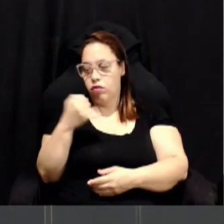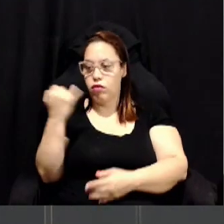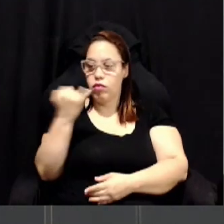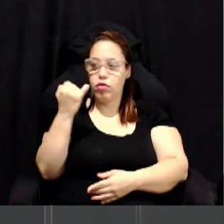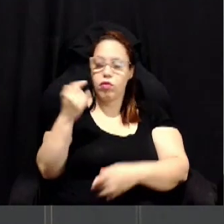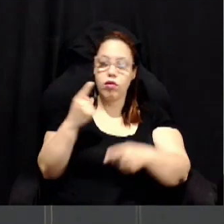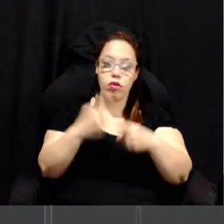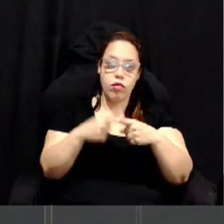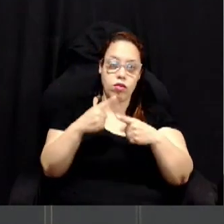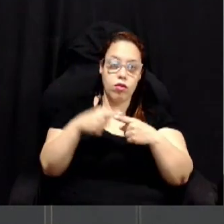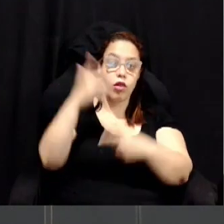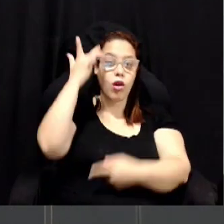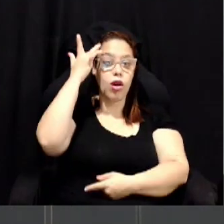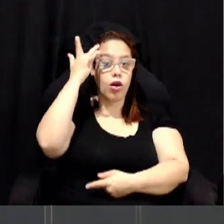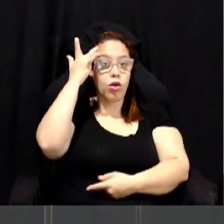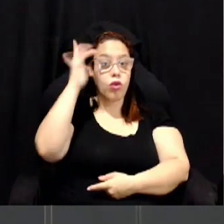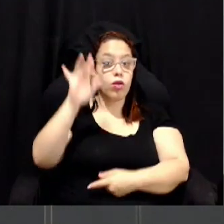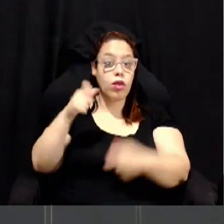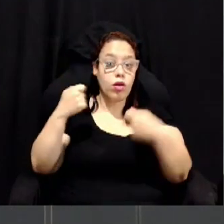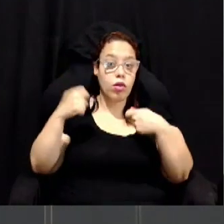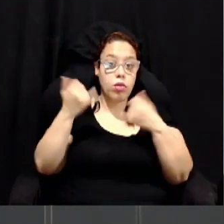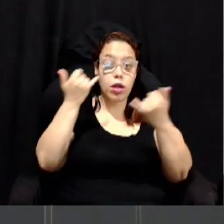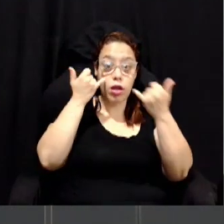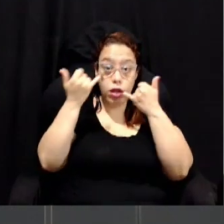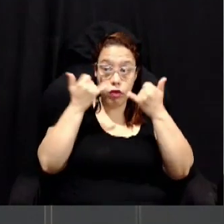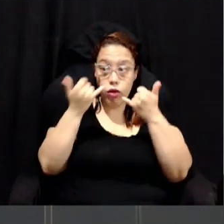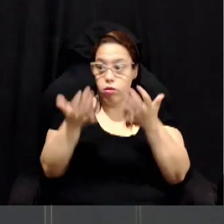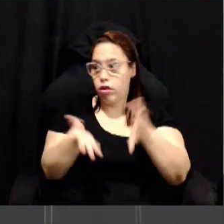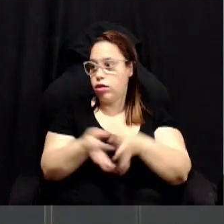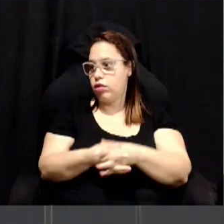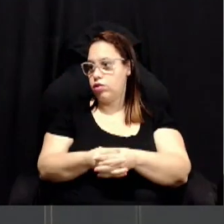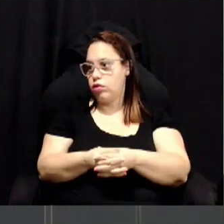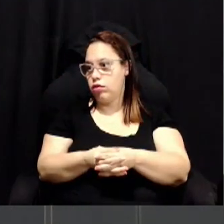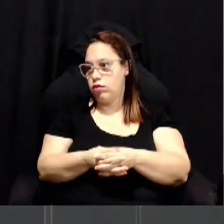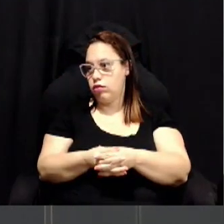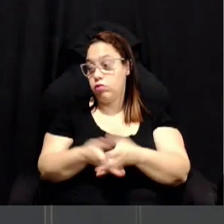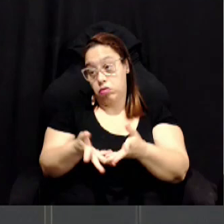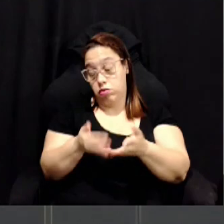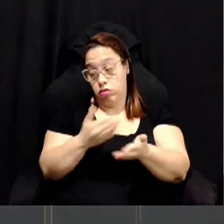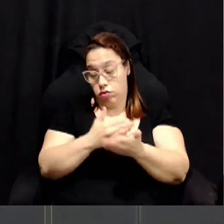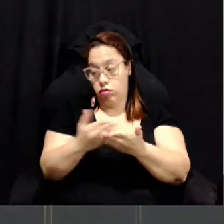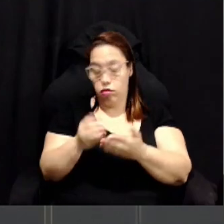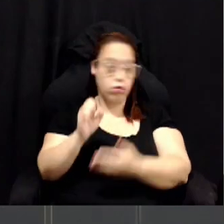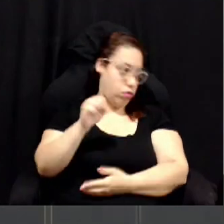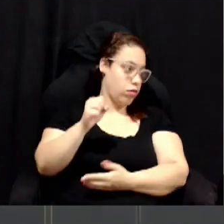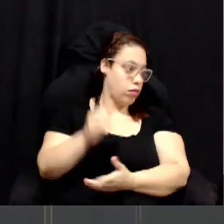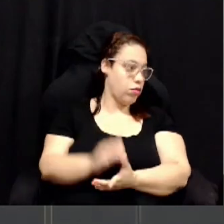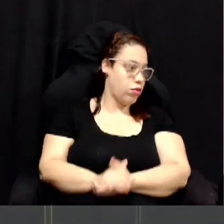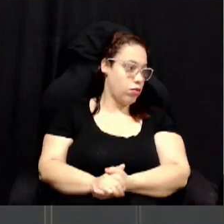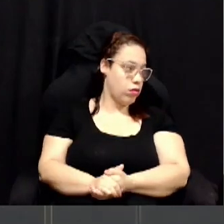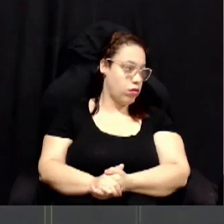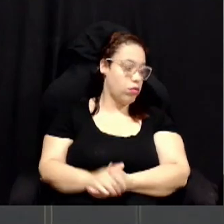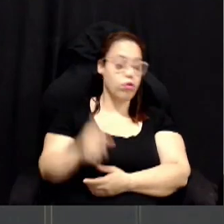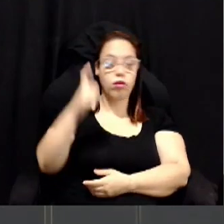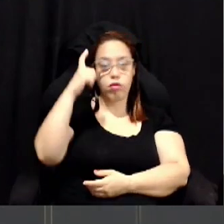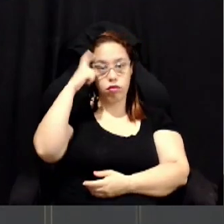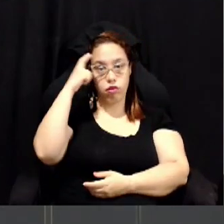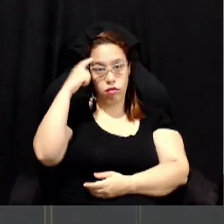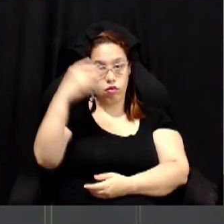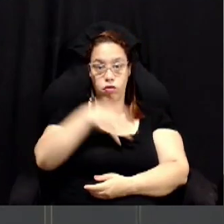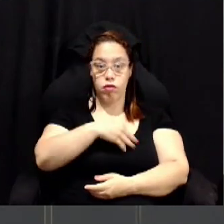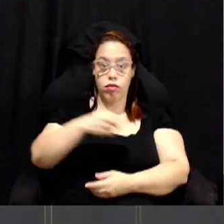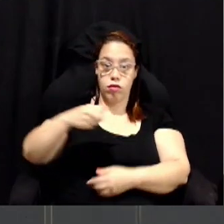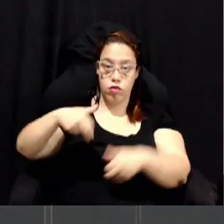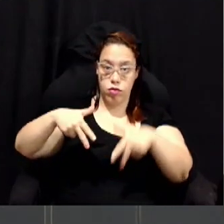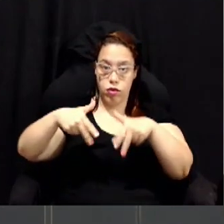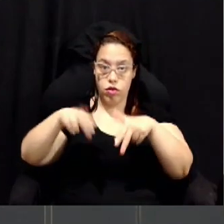não sabe, ela precisa se informar para poder defender a partir daí, né? Sim. E se você pensar assim, minha filha anda, por que eu uso